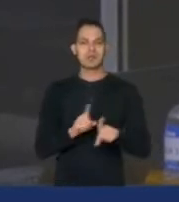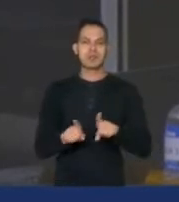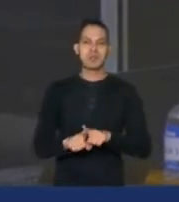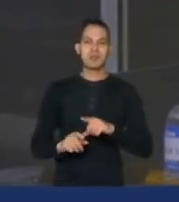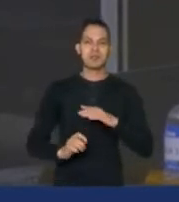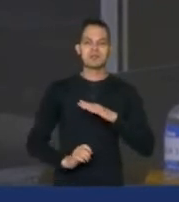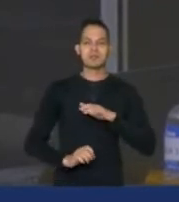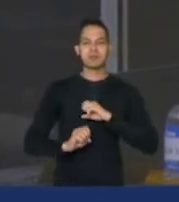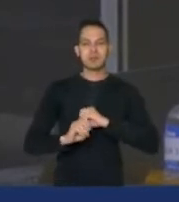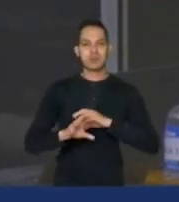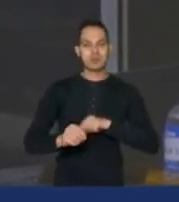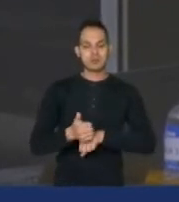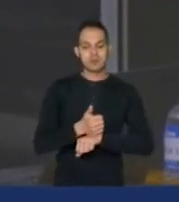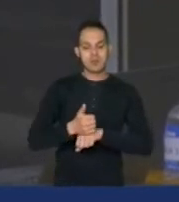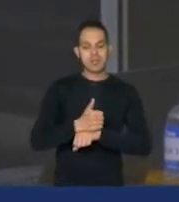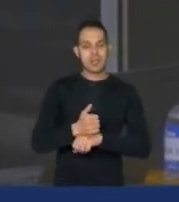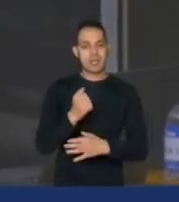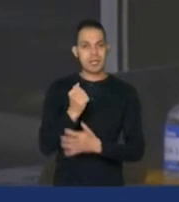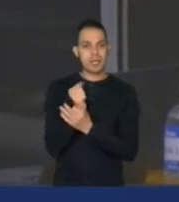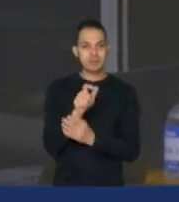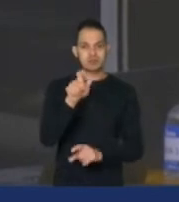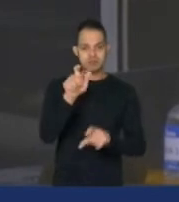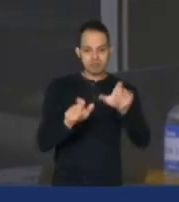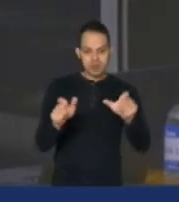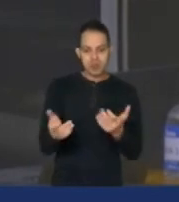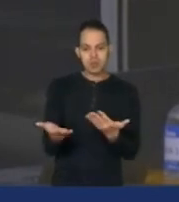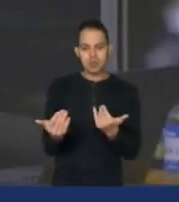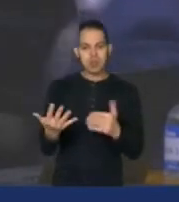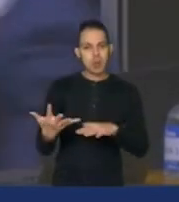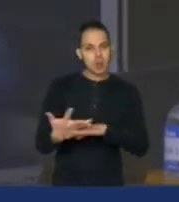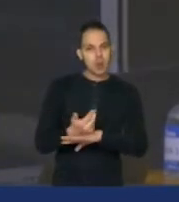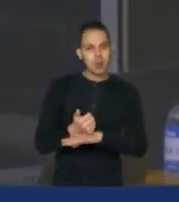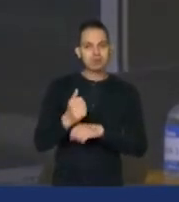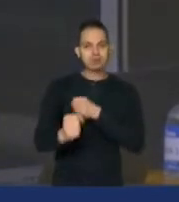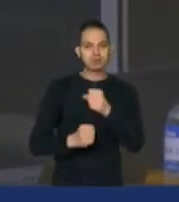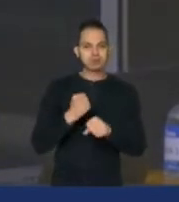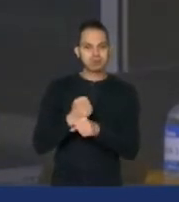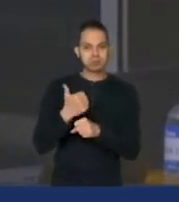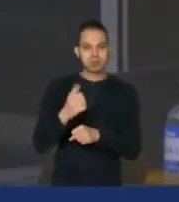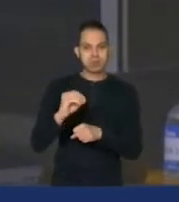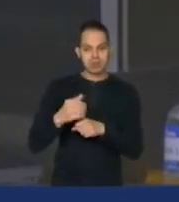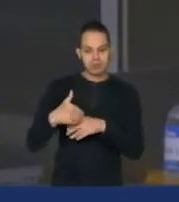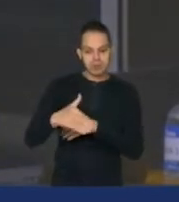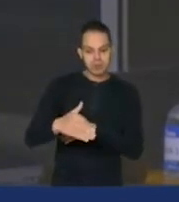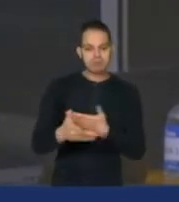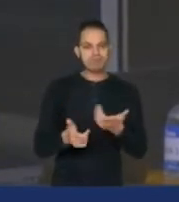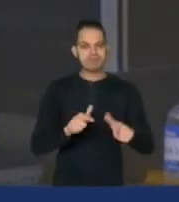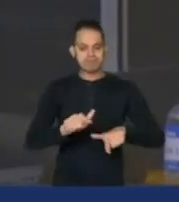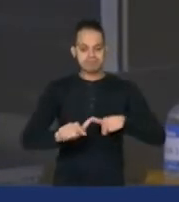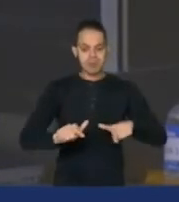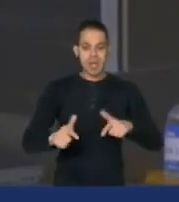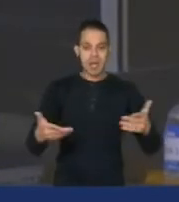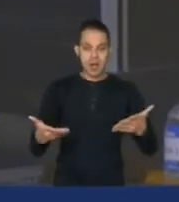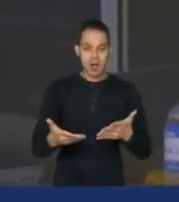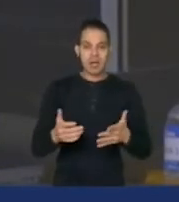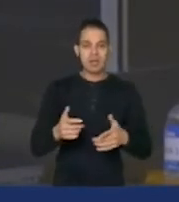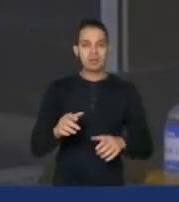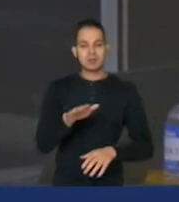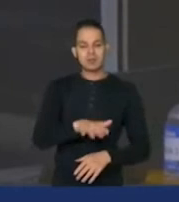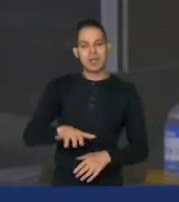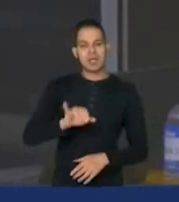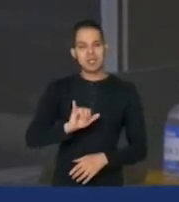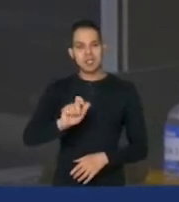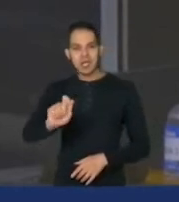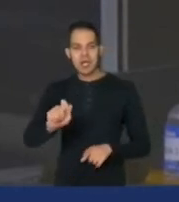que esses jovens estejam preparados para o mercado de daqui 10 anos. A gente está entrando no mercado de inteligência artificial, a gente está entrando no mercado de